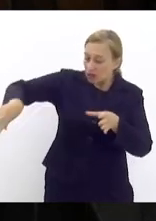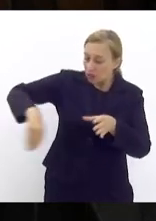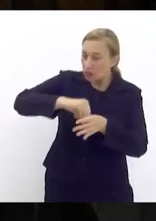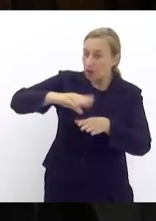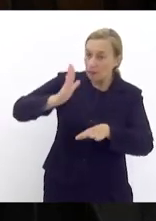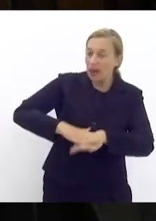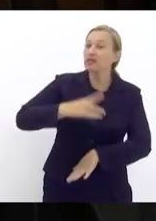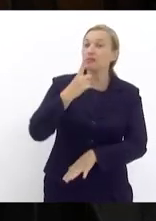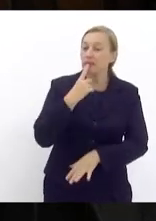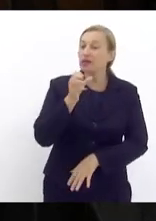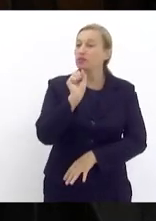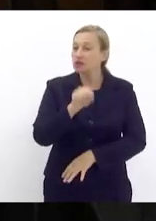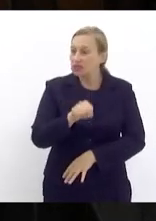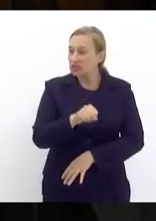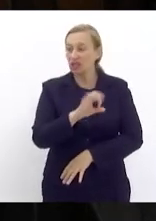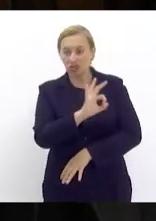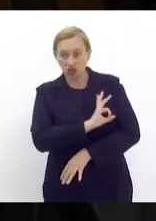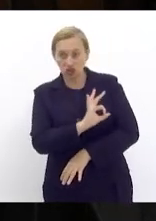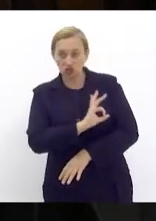perto, sim.